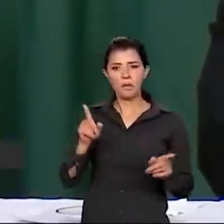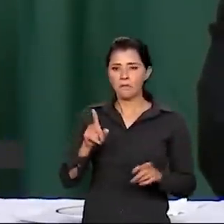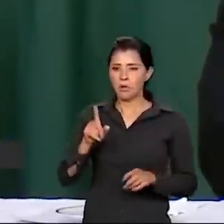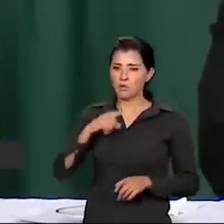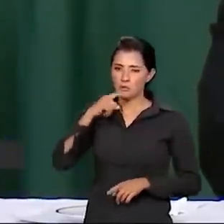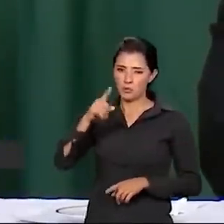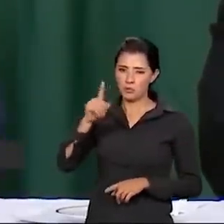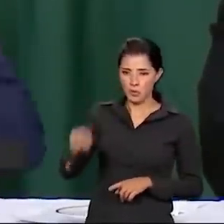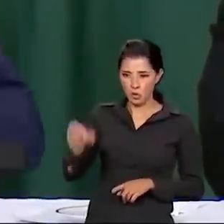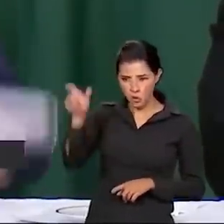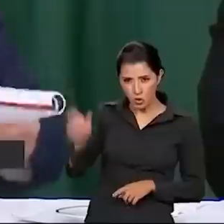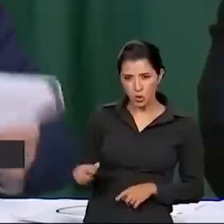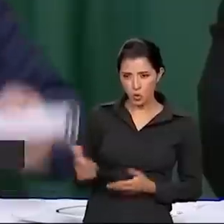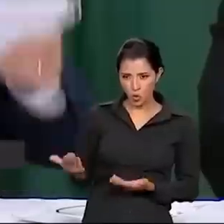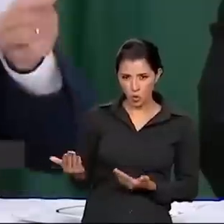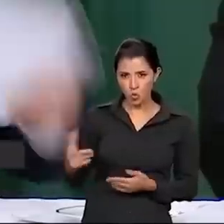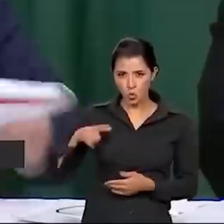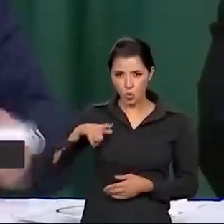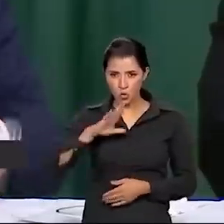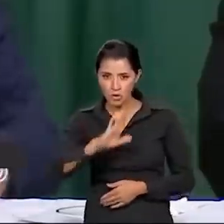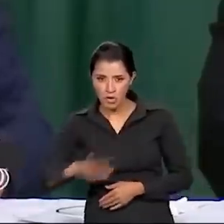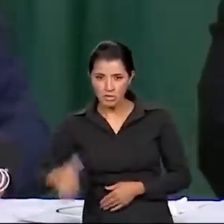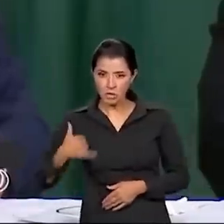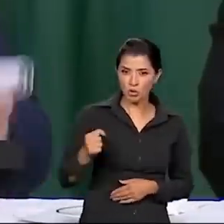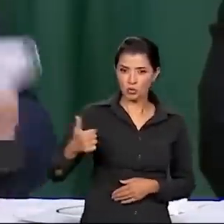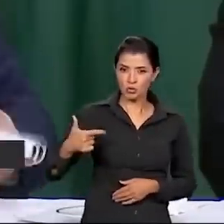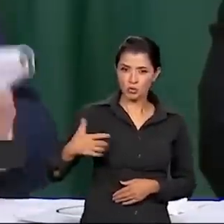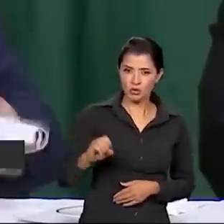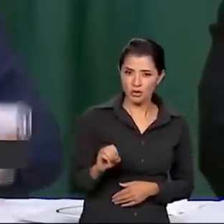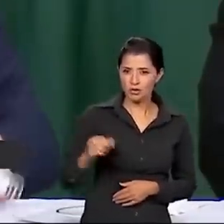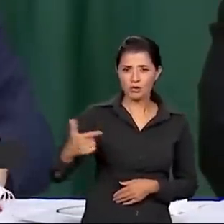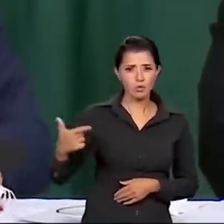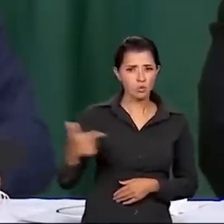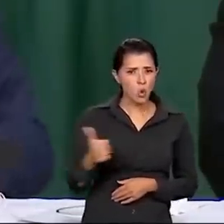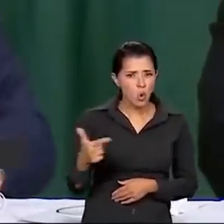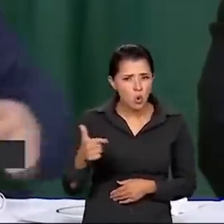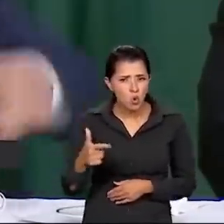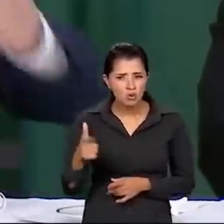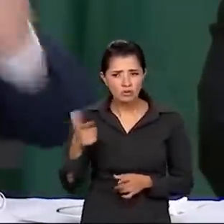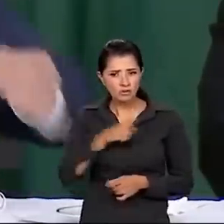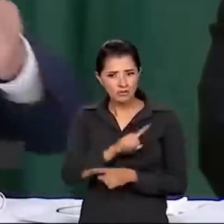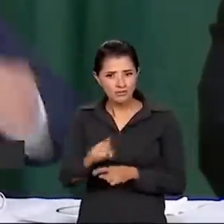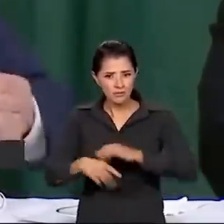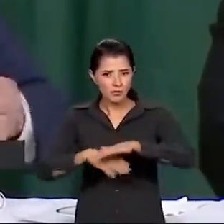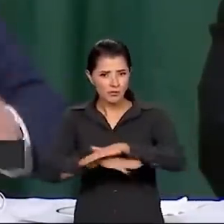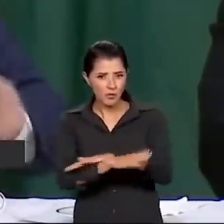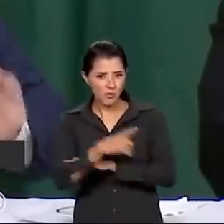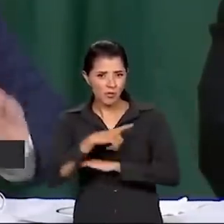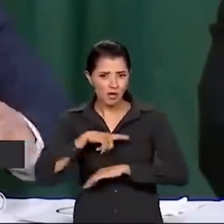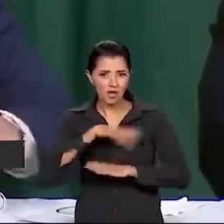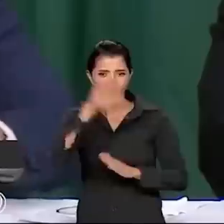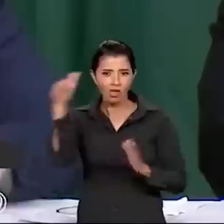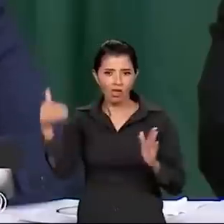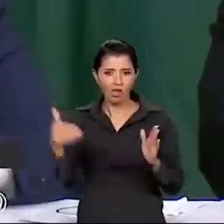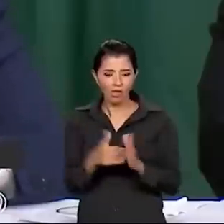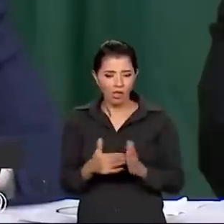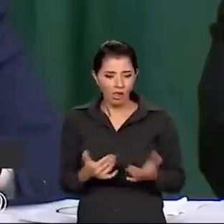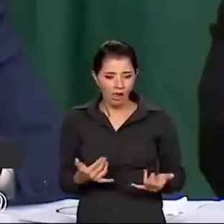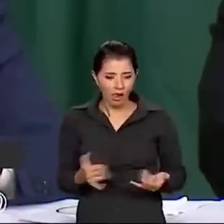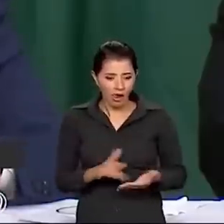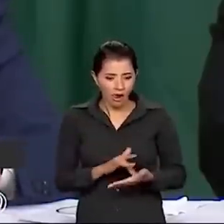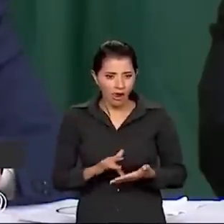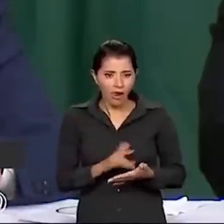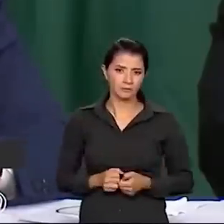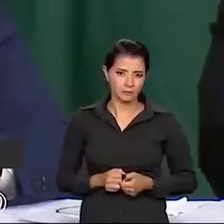8 anos, de 9 anos, de 10 anos, de 12 anos, que não esteja habituado a passar a grande parte do tempo jogando